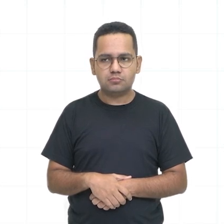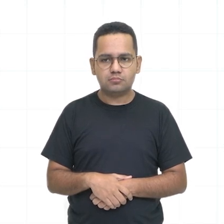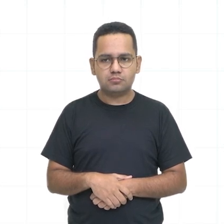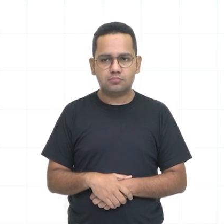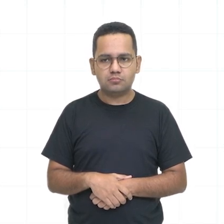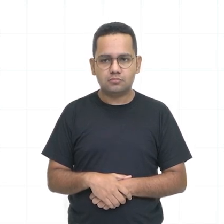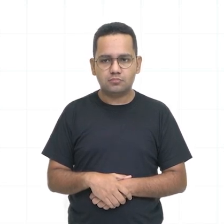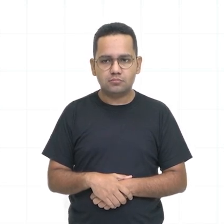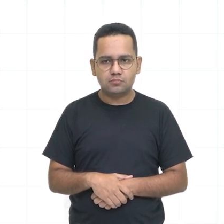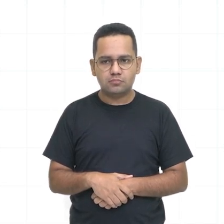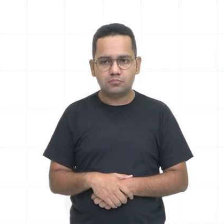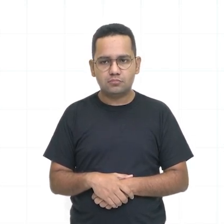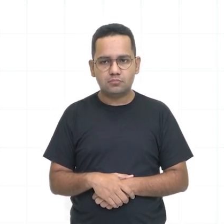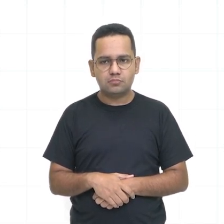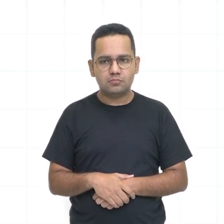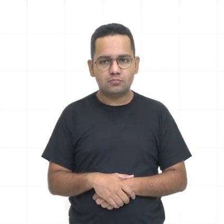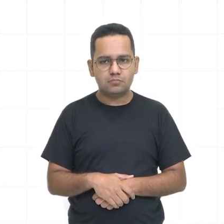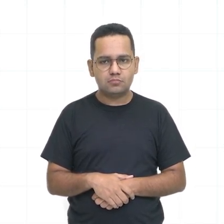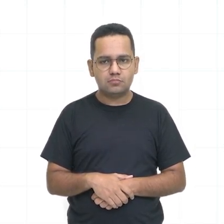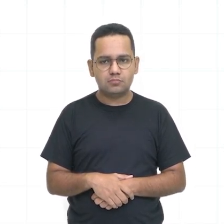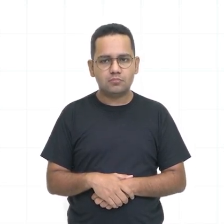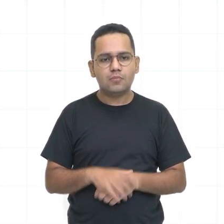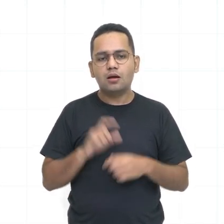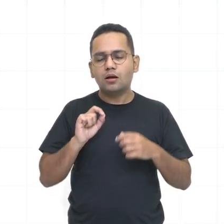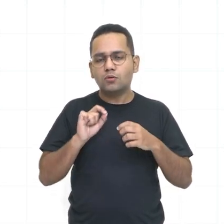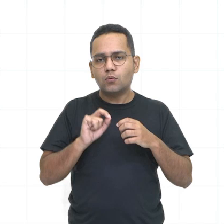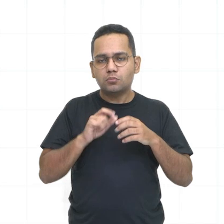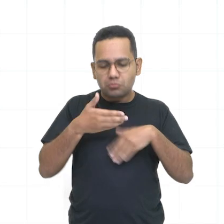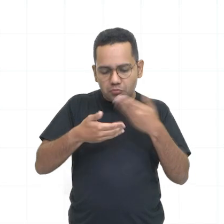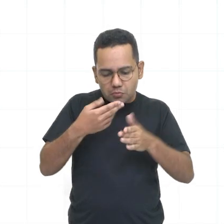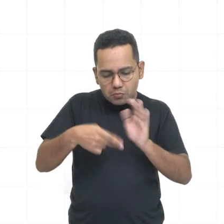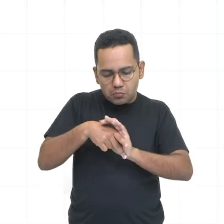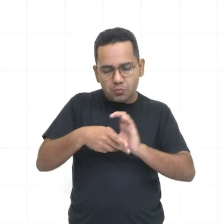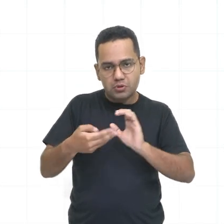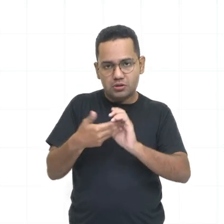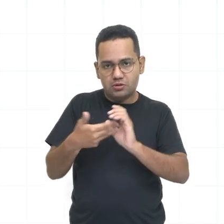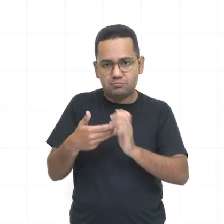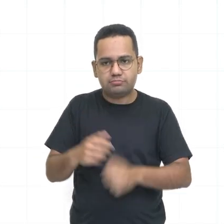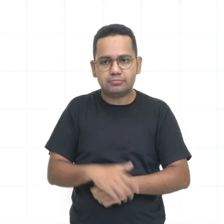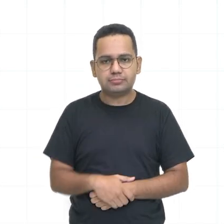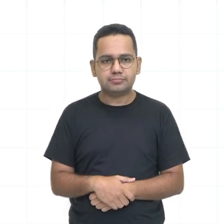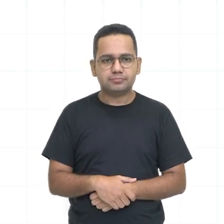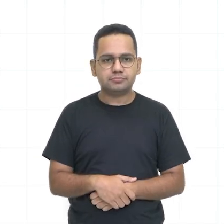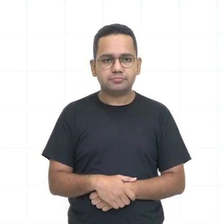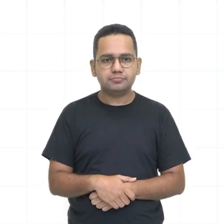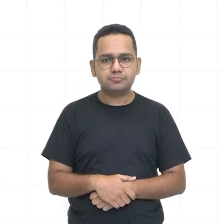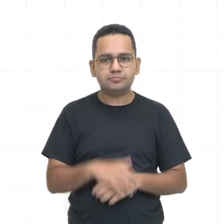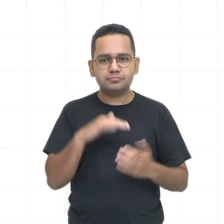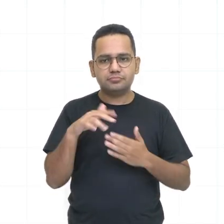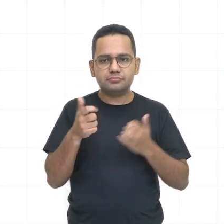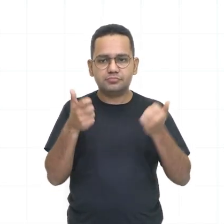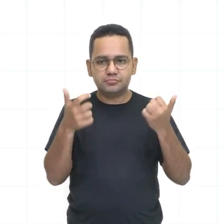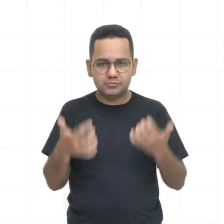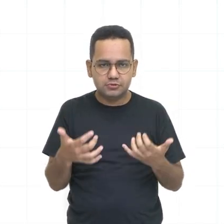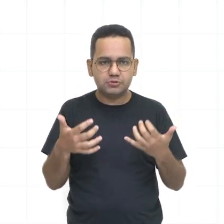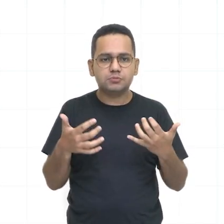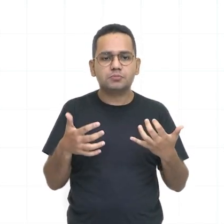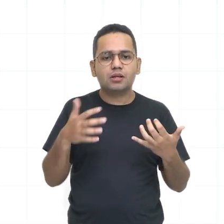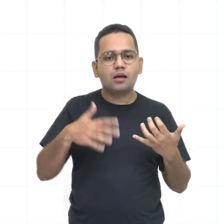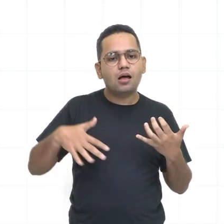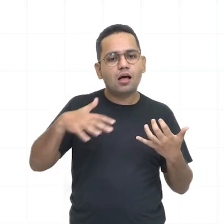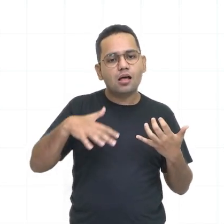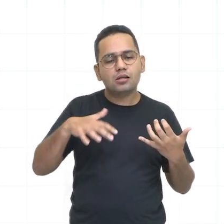estão relacionadas com a função da digestão celular, certo? Então, aqui nós vimos um pouquinho das